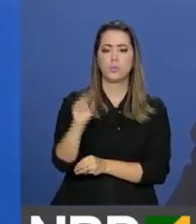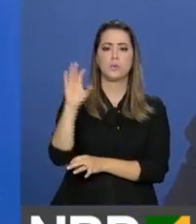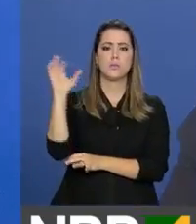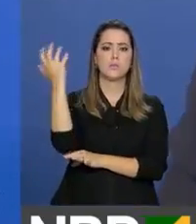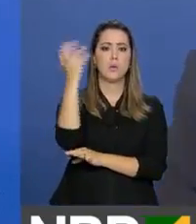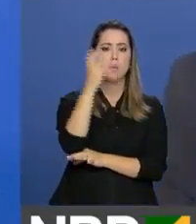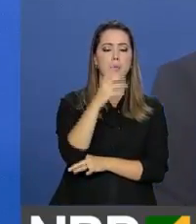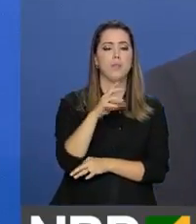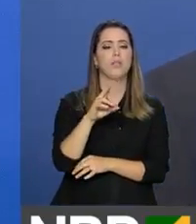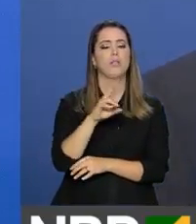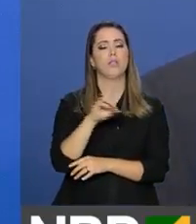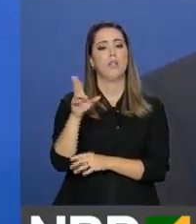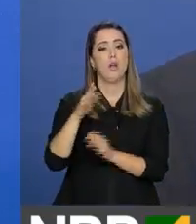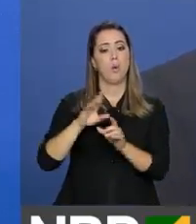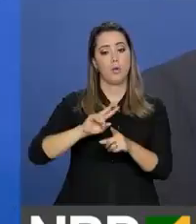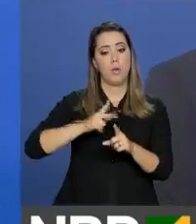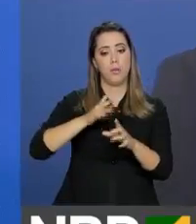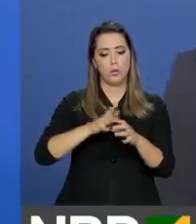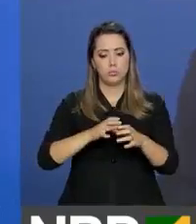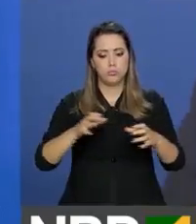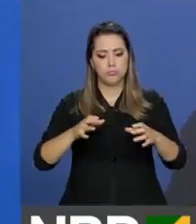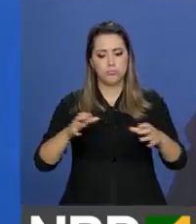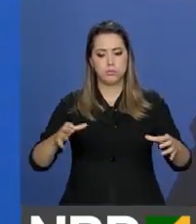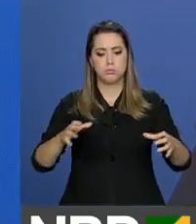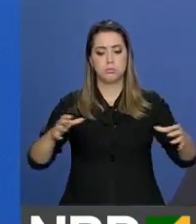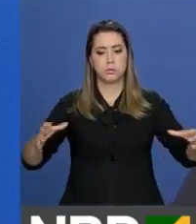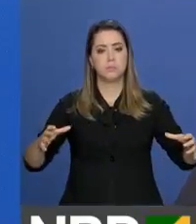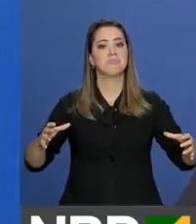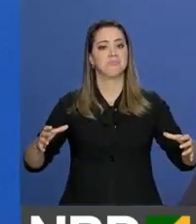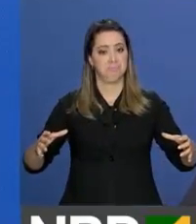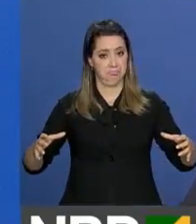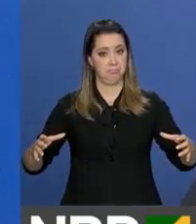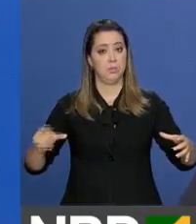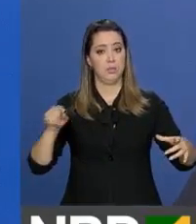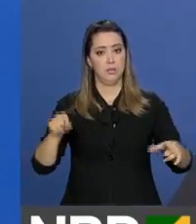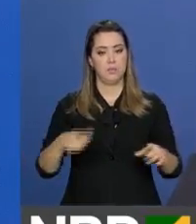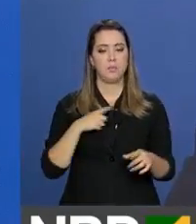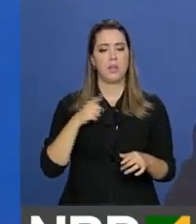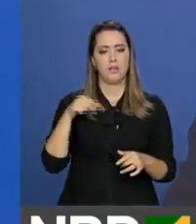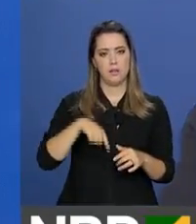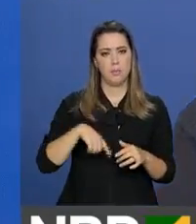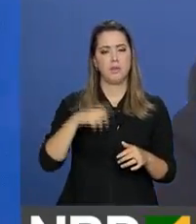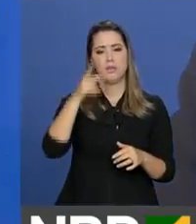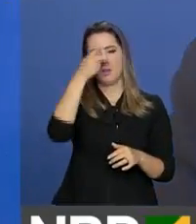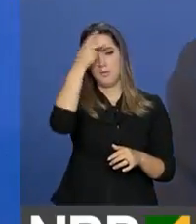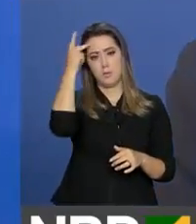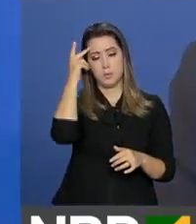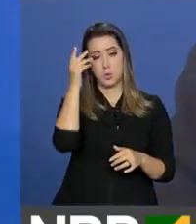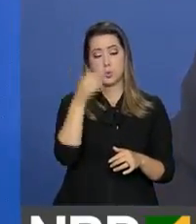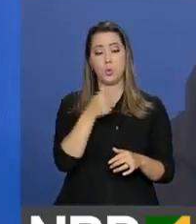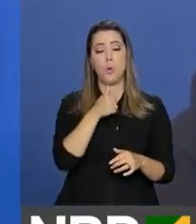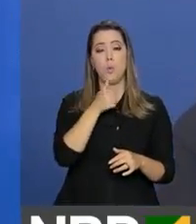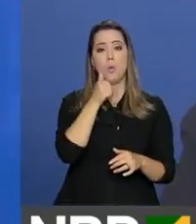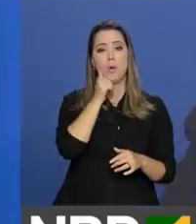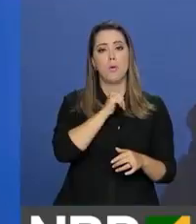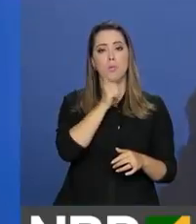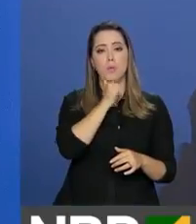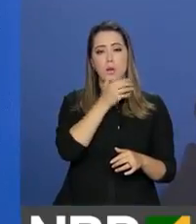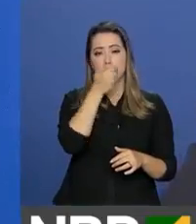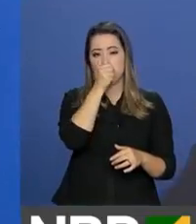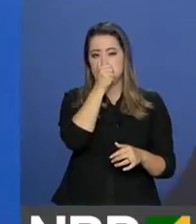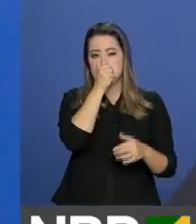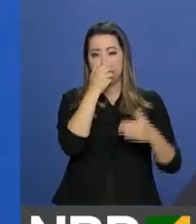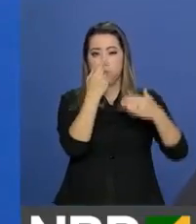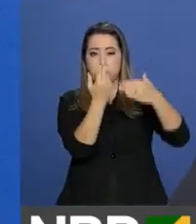vezes. E agora, mais recentemente, quando aqui esteve uma senhora, uma mergulhadora, que mergulha desde os 5 anos de idade, hoje tem